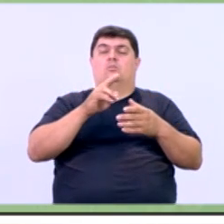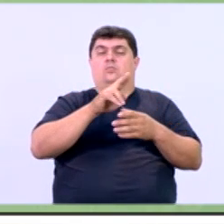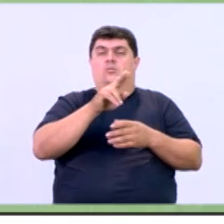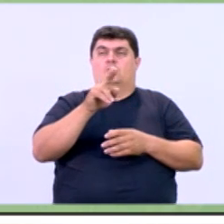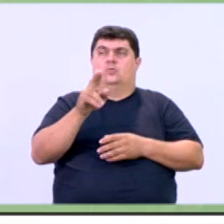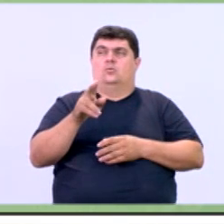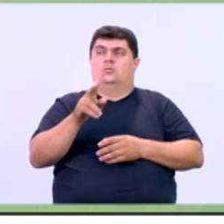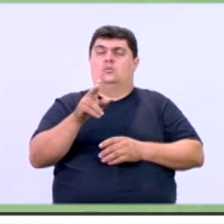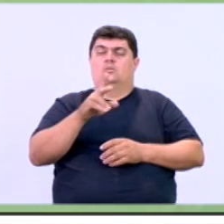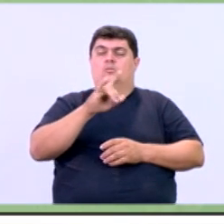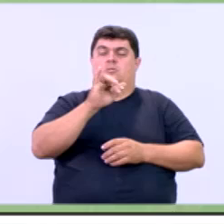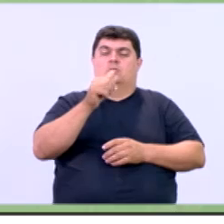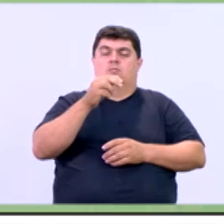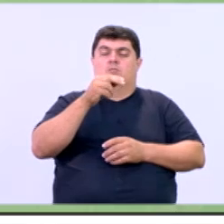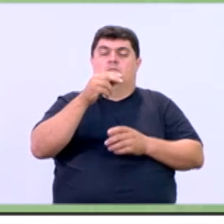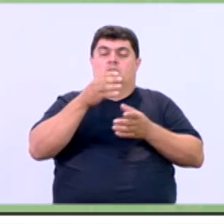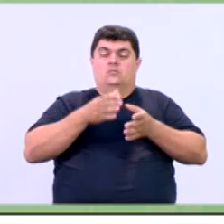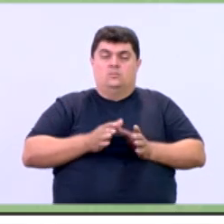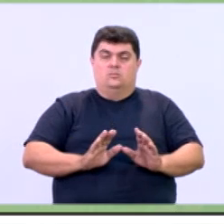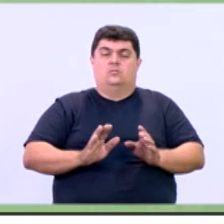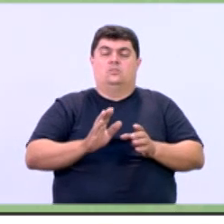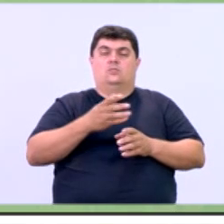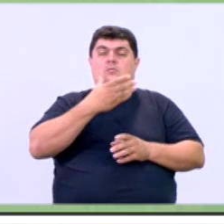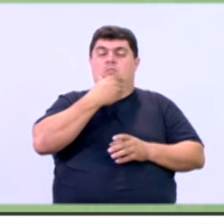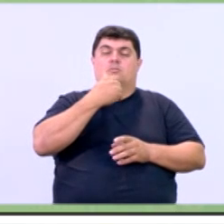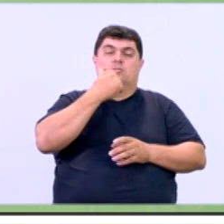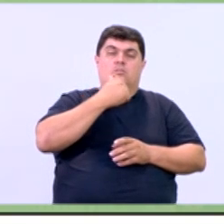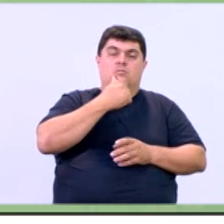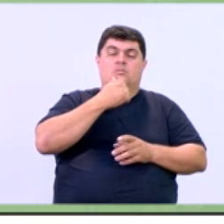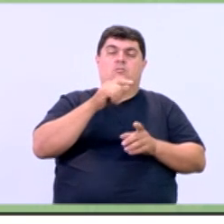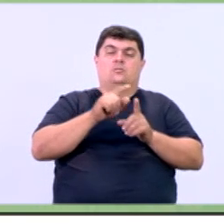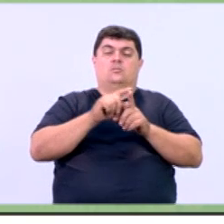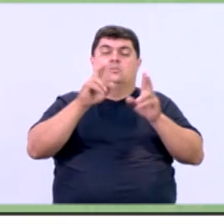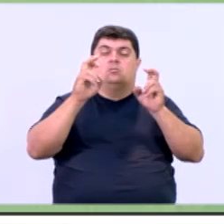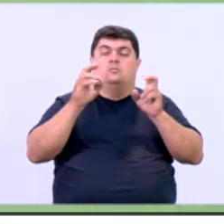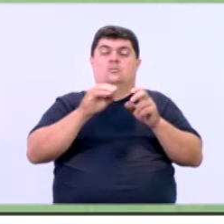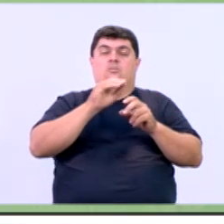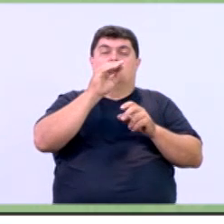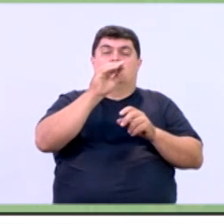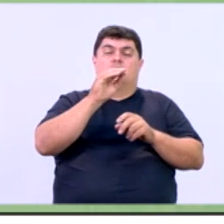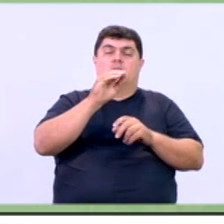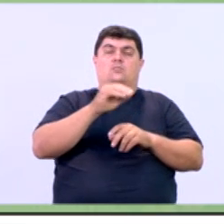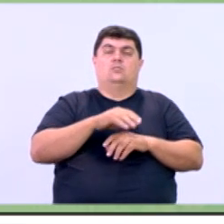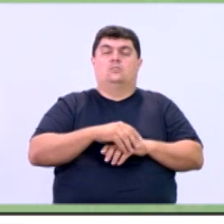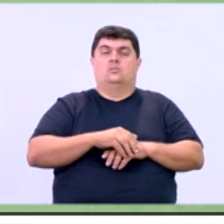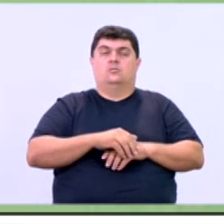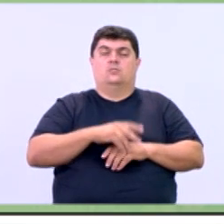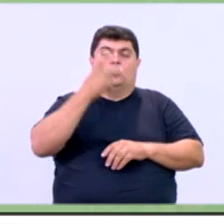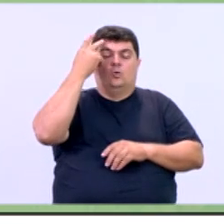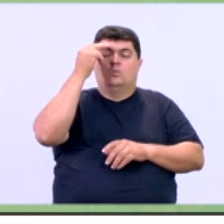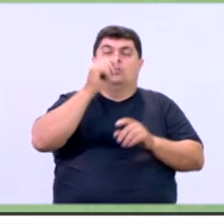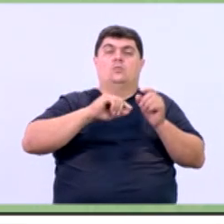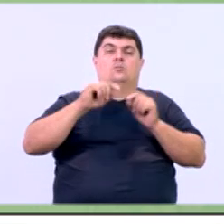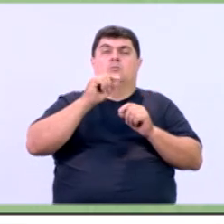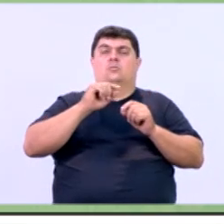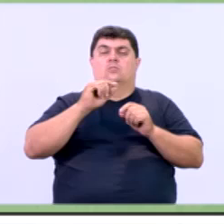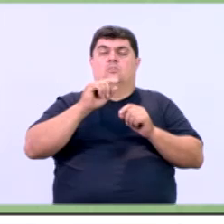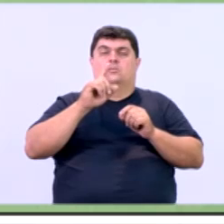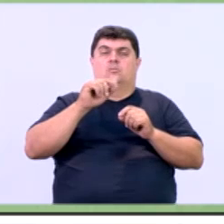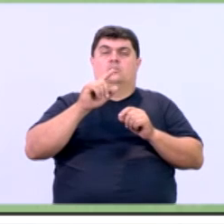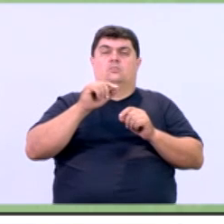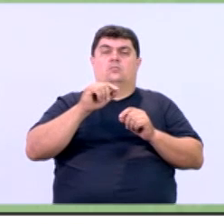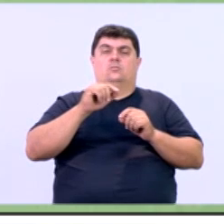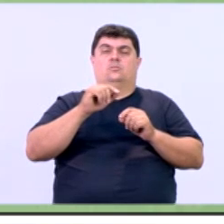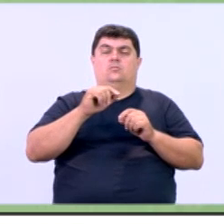Nome, data de nascimento, sexo e comentário. Então, o comentário normalmente ele vai